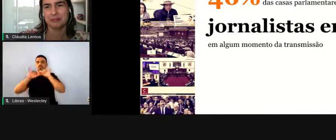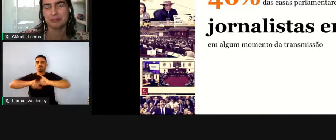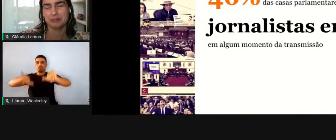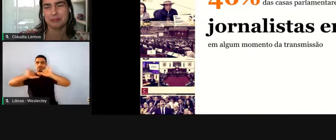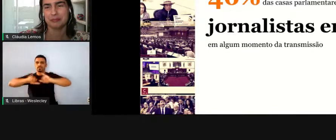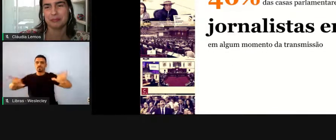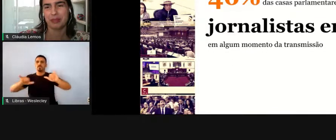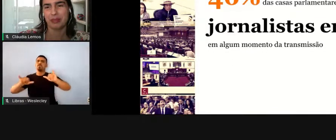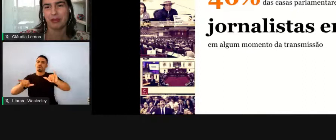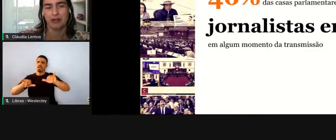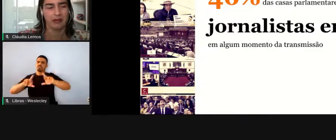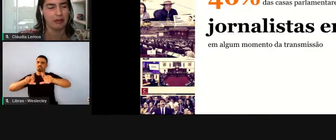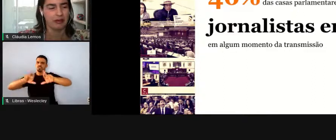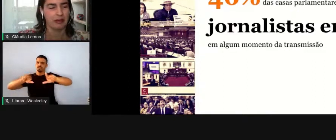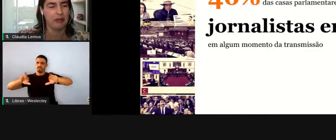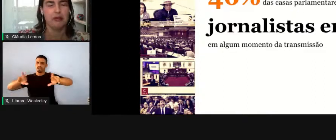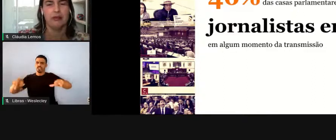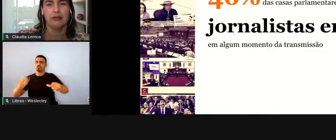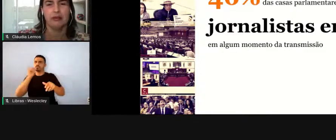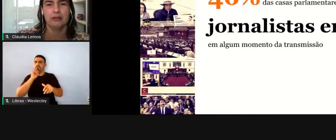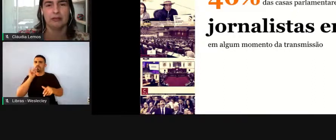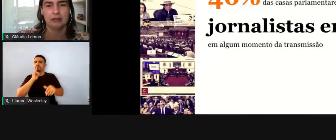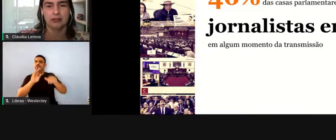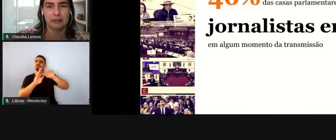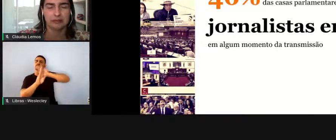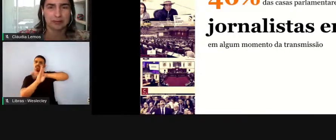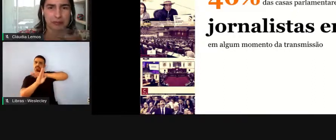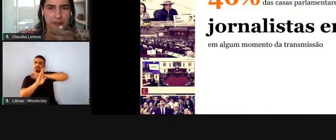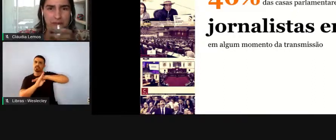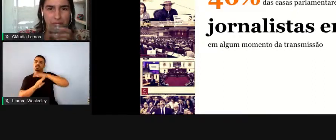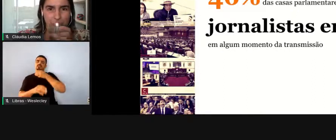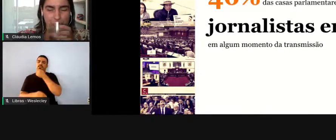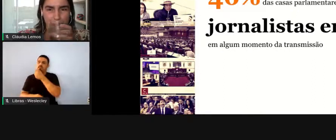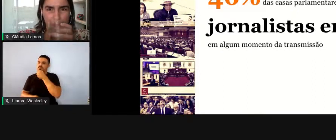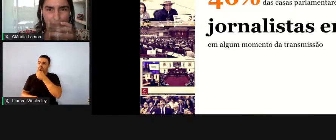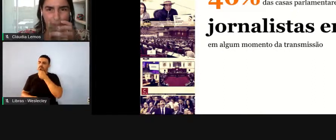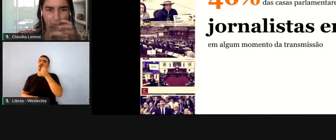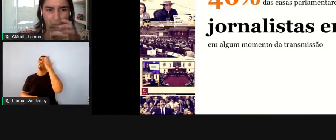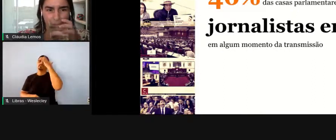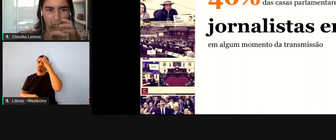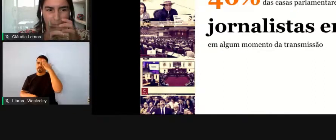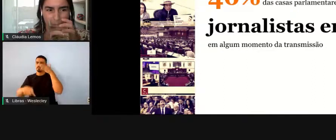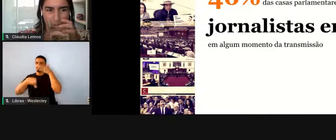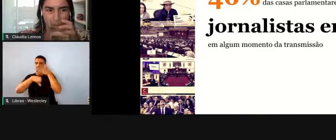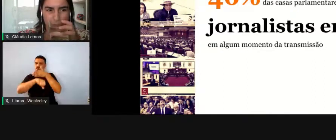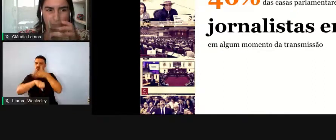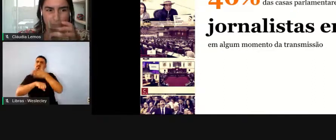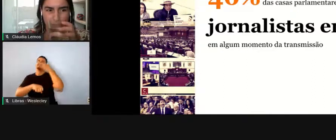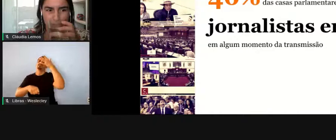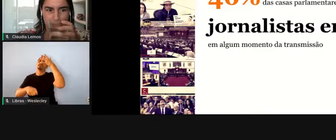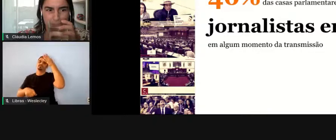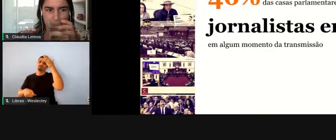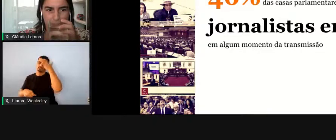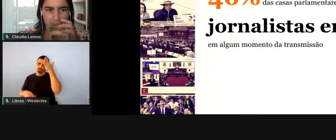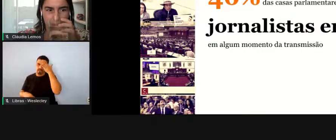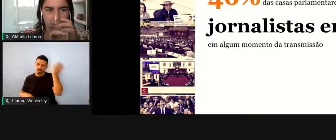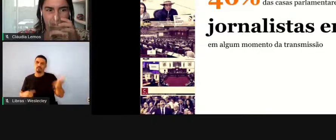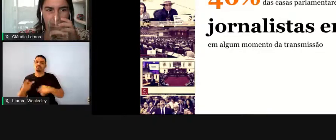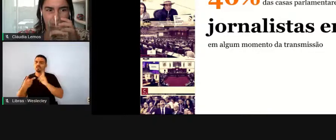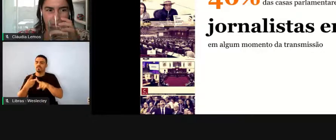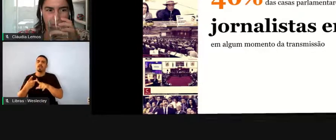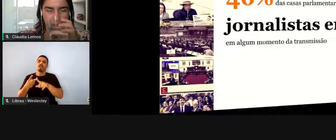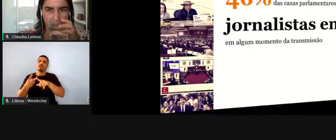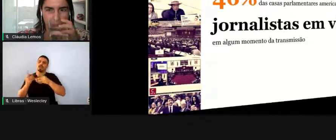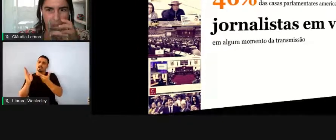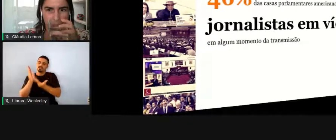é diferenciado. O jornalista tem acesso ao que está de fato sendo negociado, tem acesso às mudanças do texto, tem acesso aos parlamentares